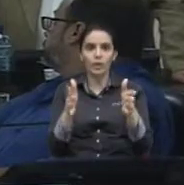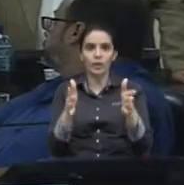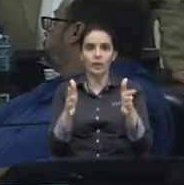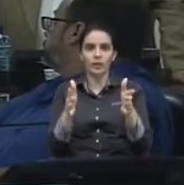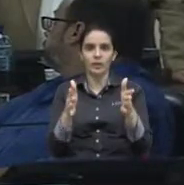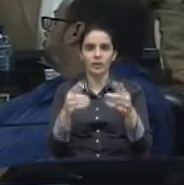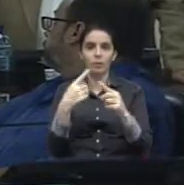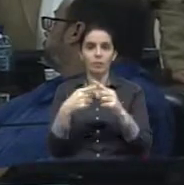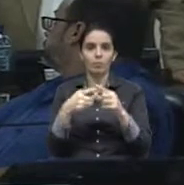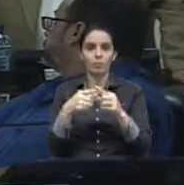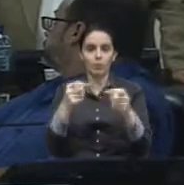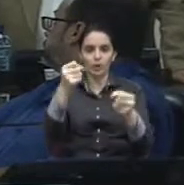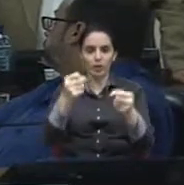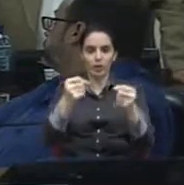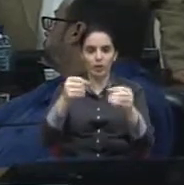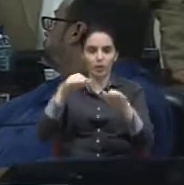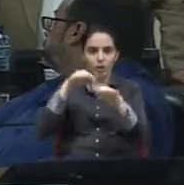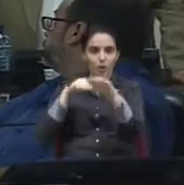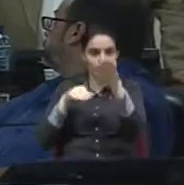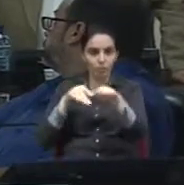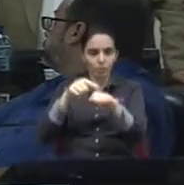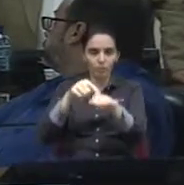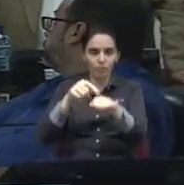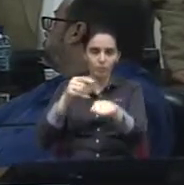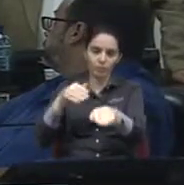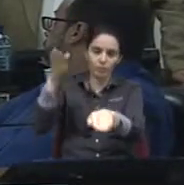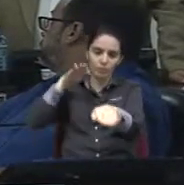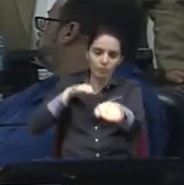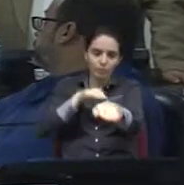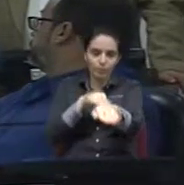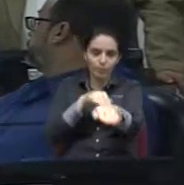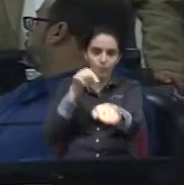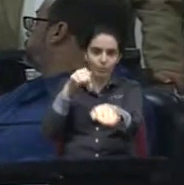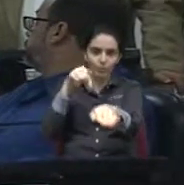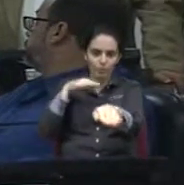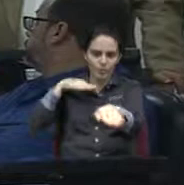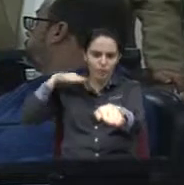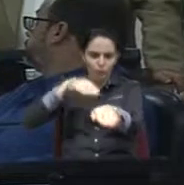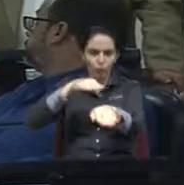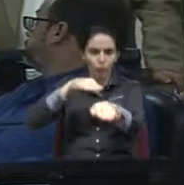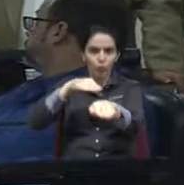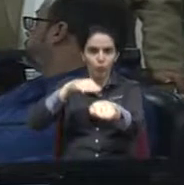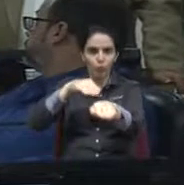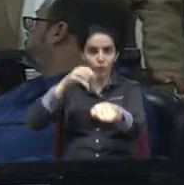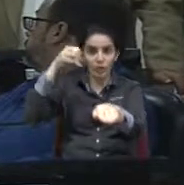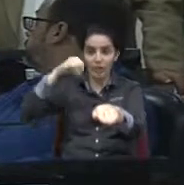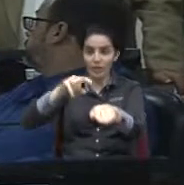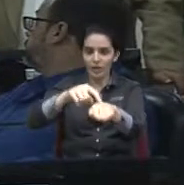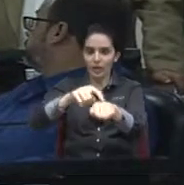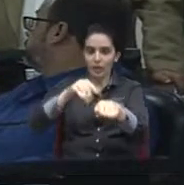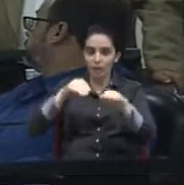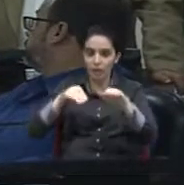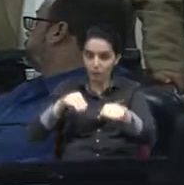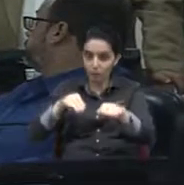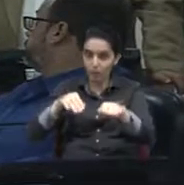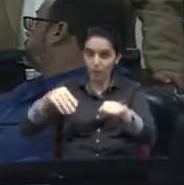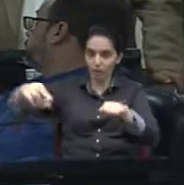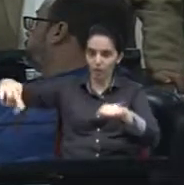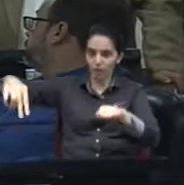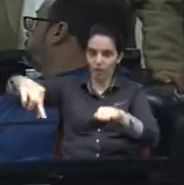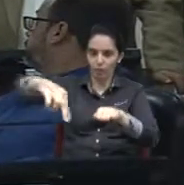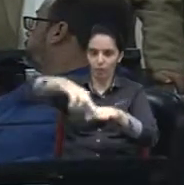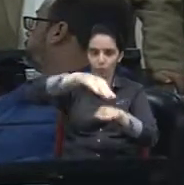impasse e eu sei muito bem o que é aquilo ali. Eu passo pelo menos umas 3, 4 vezes por dia ali. E eu ainda acho que acontece pouco acidente